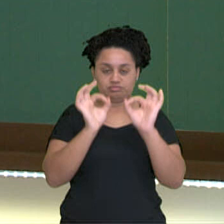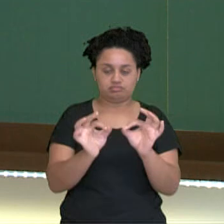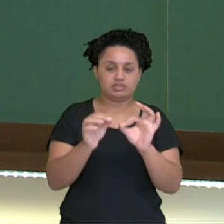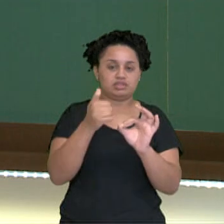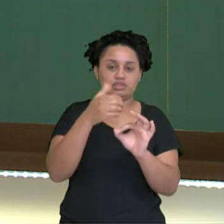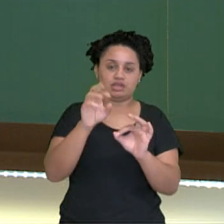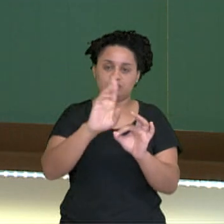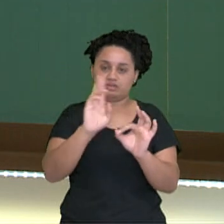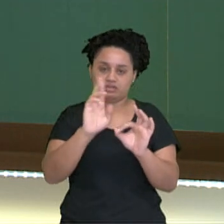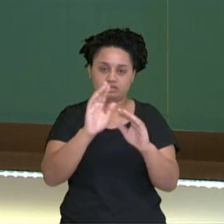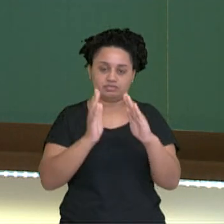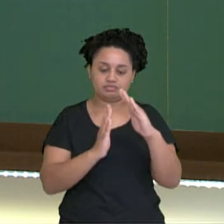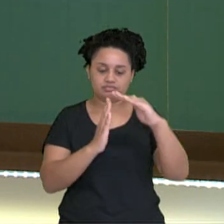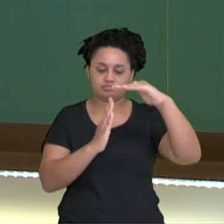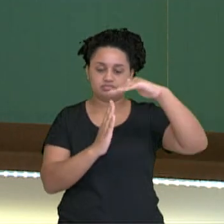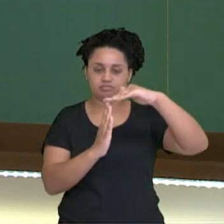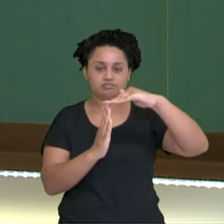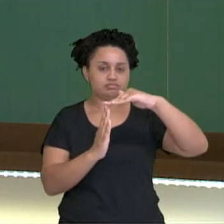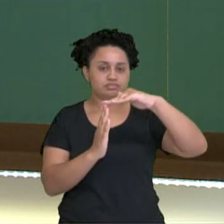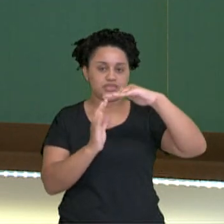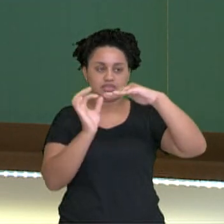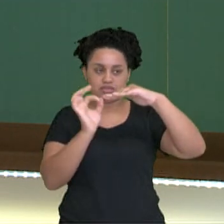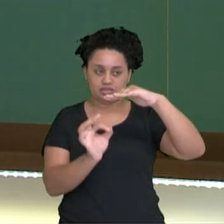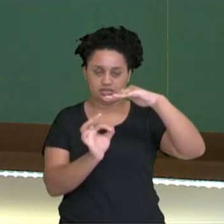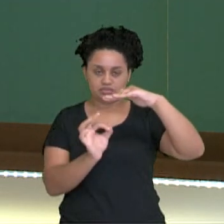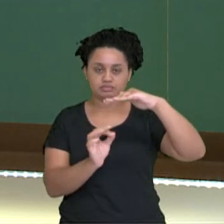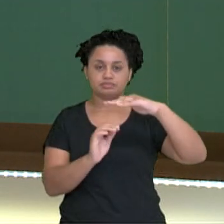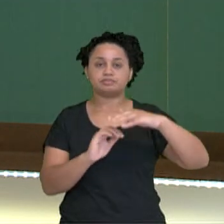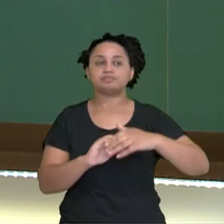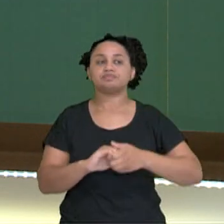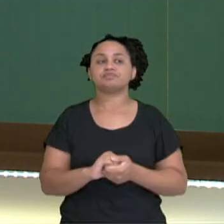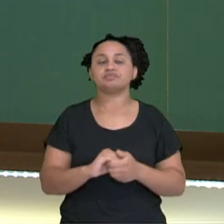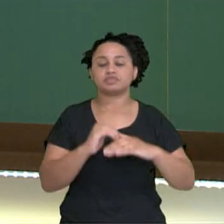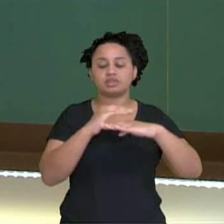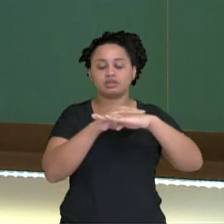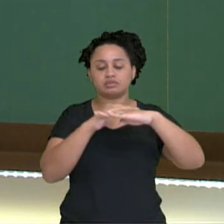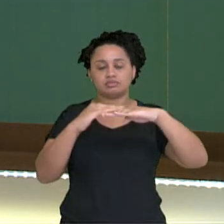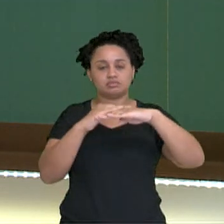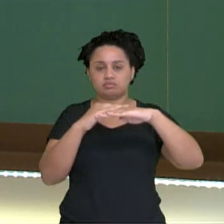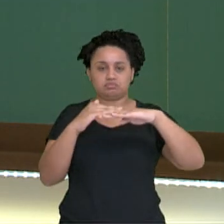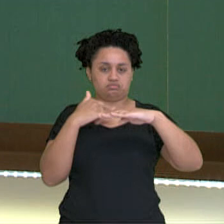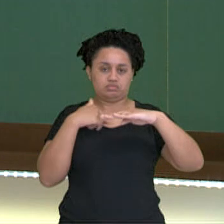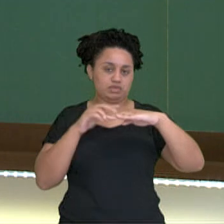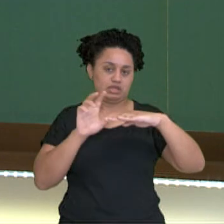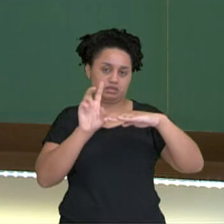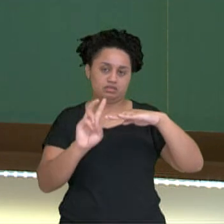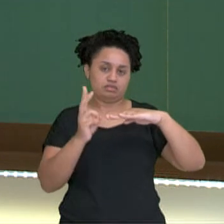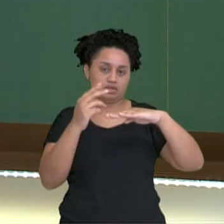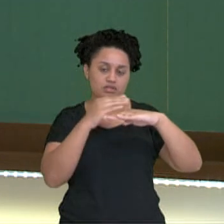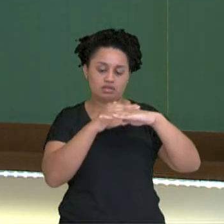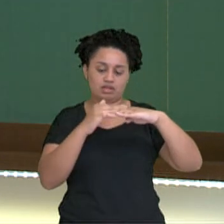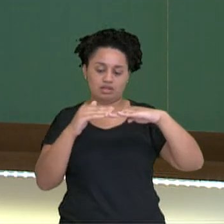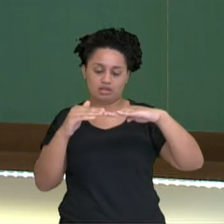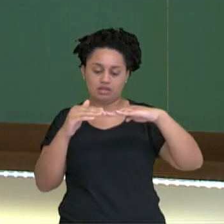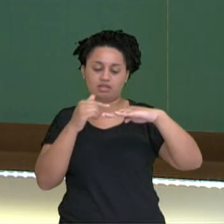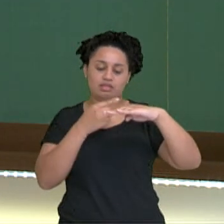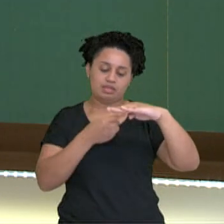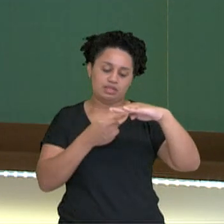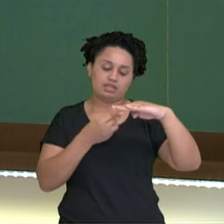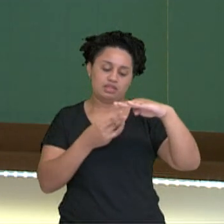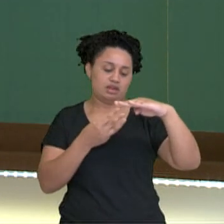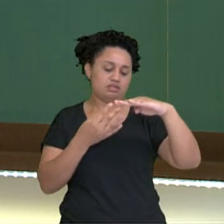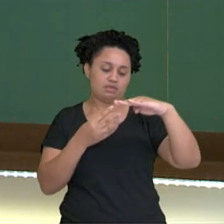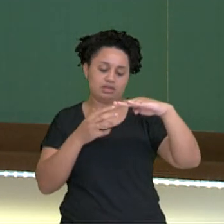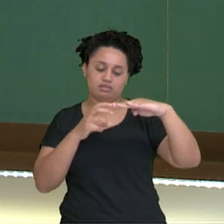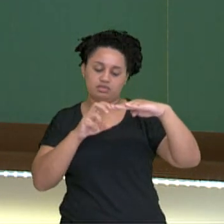porque eu tenho uma reta aqui paralela ao eixo X, constante, não tem alteração de valor. Gastou 3, gastou 4,